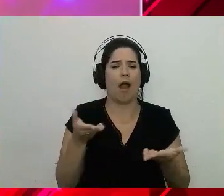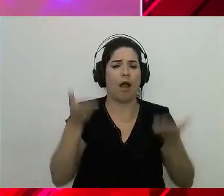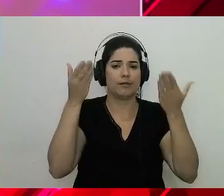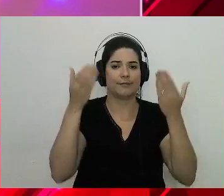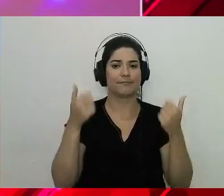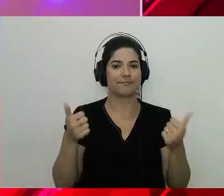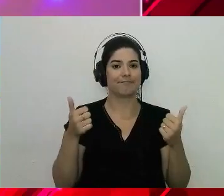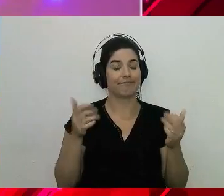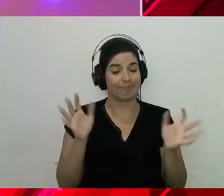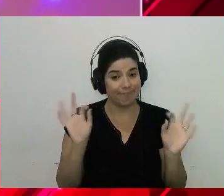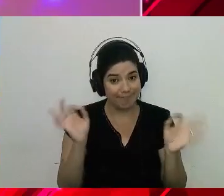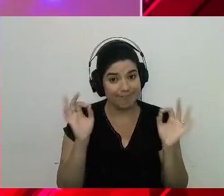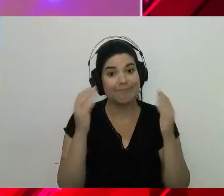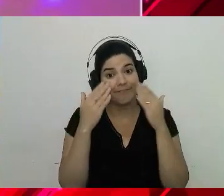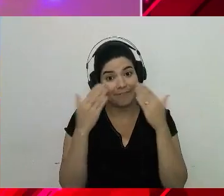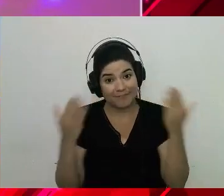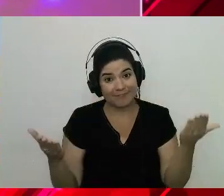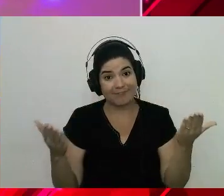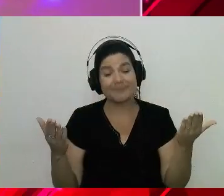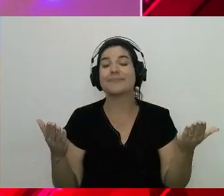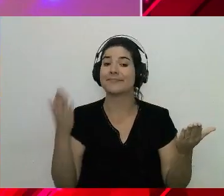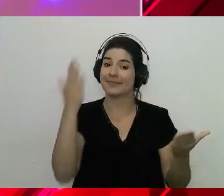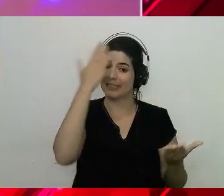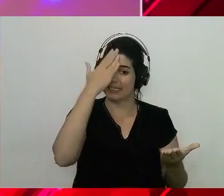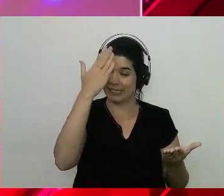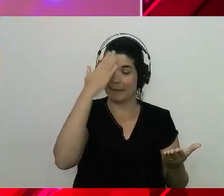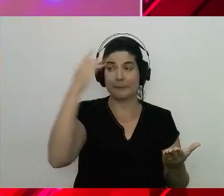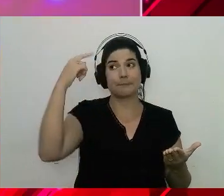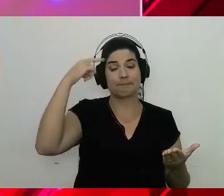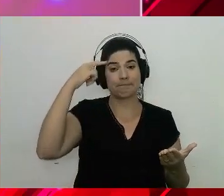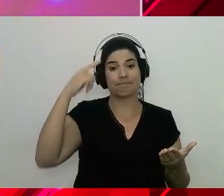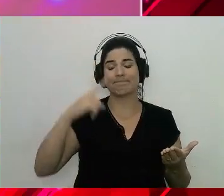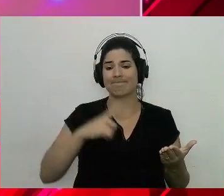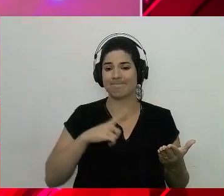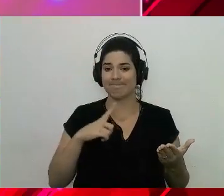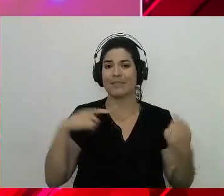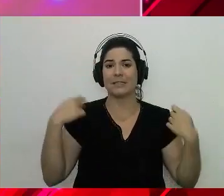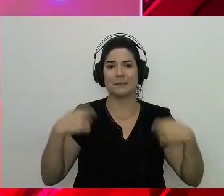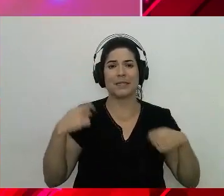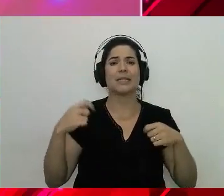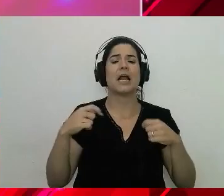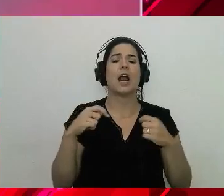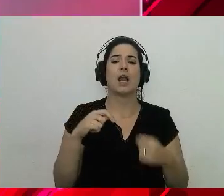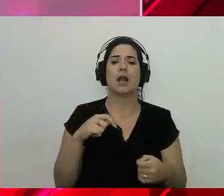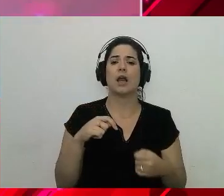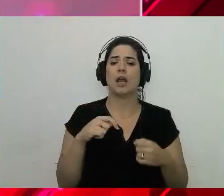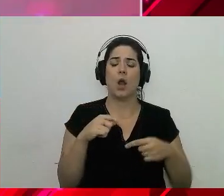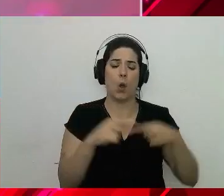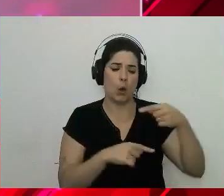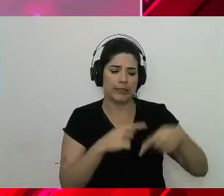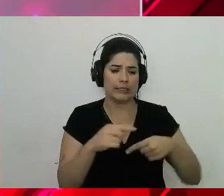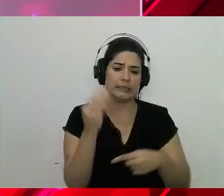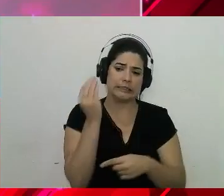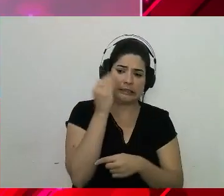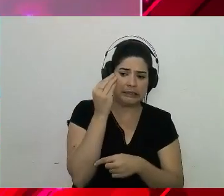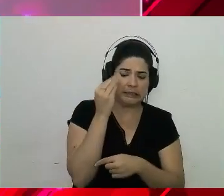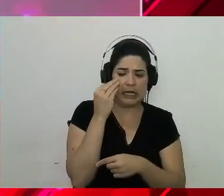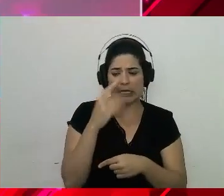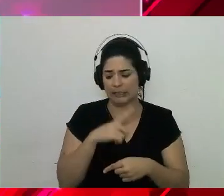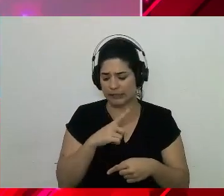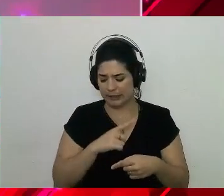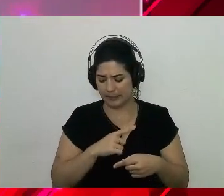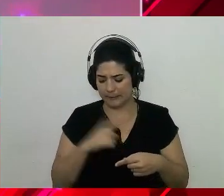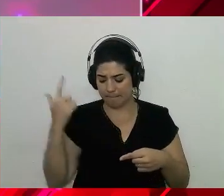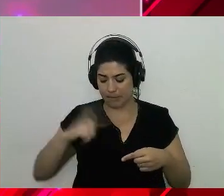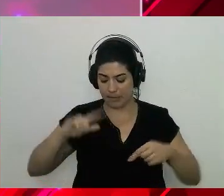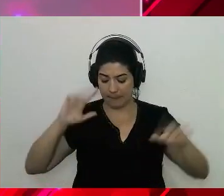Então, você já tem mais ou menos uma ideia de falar, putz, eu tenho que codar uma requisição HTTP para poder testar isso, mas eu tenho que pensar como